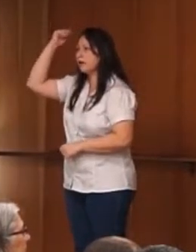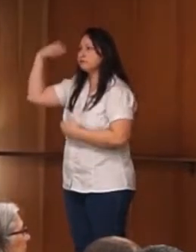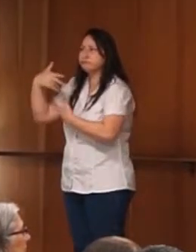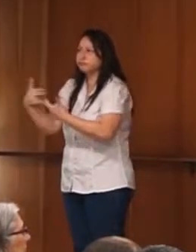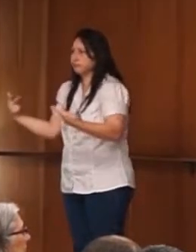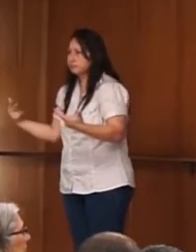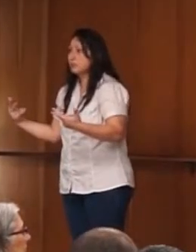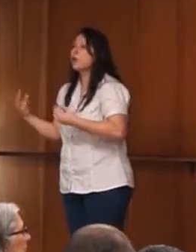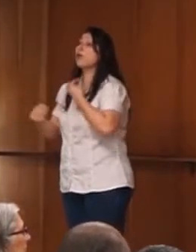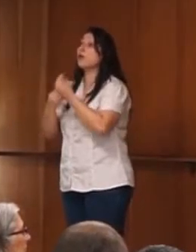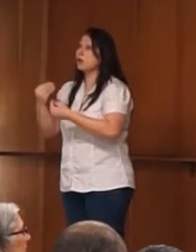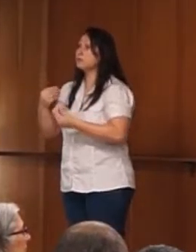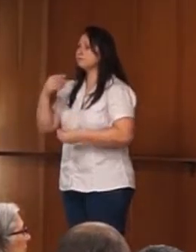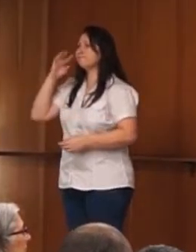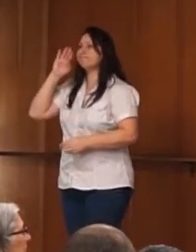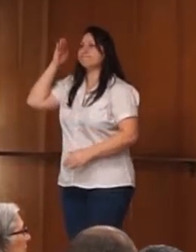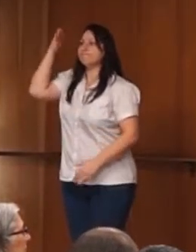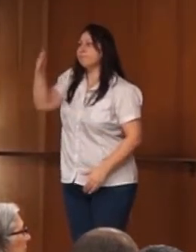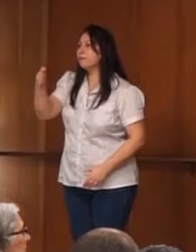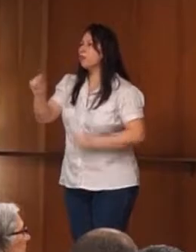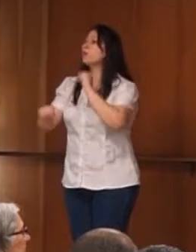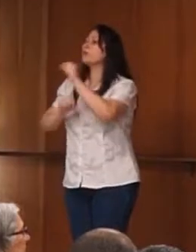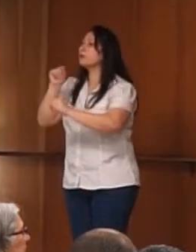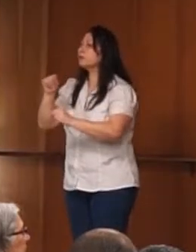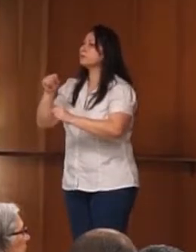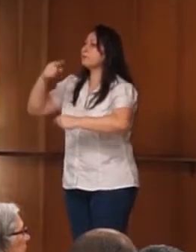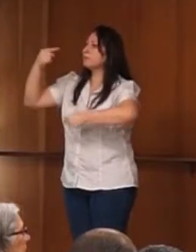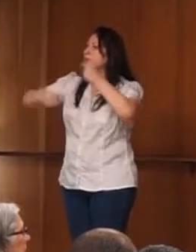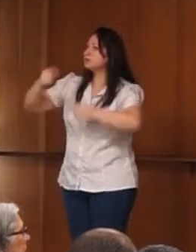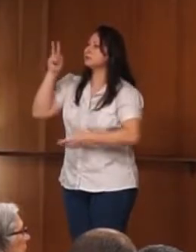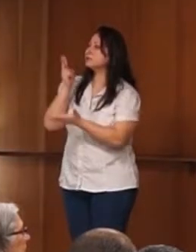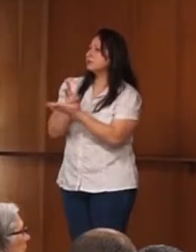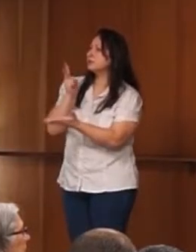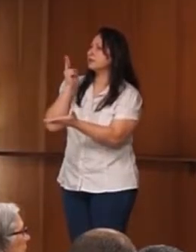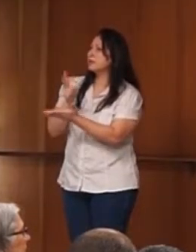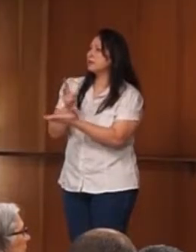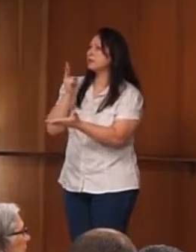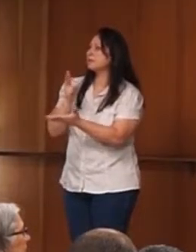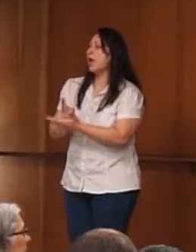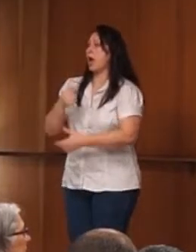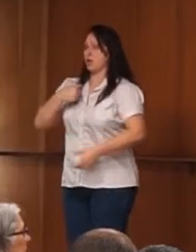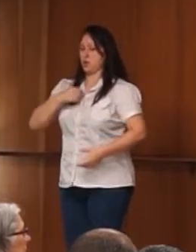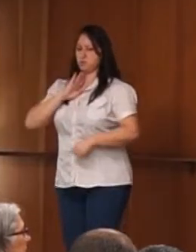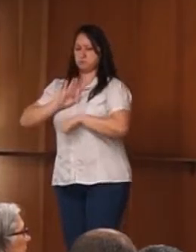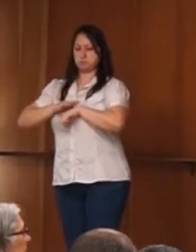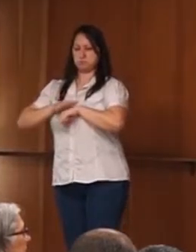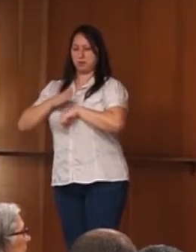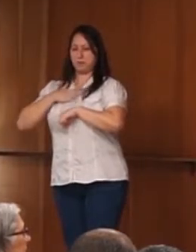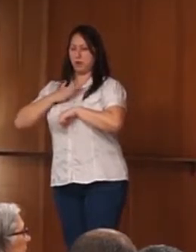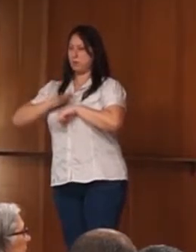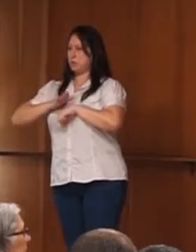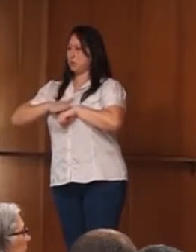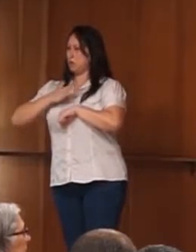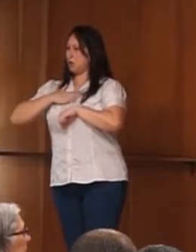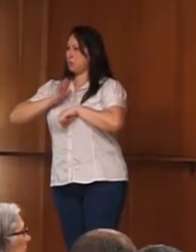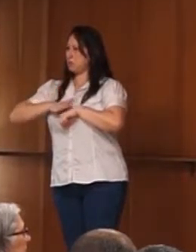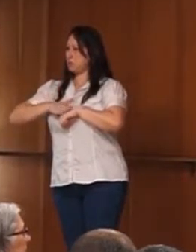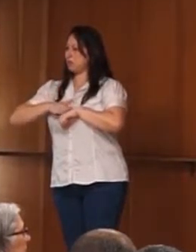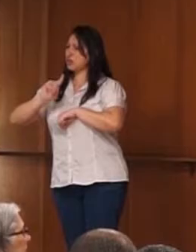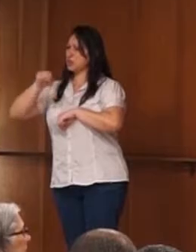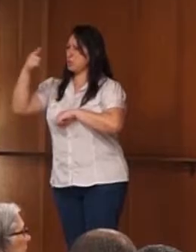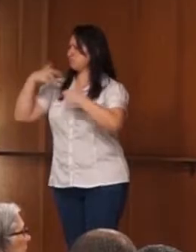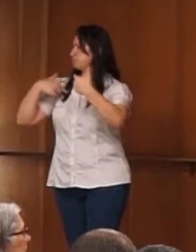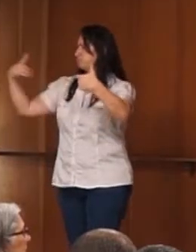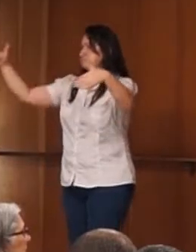antenadas numa política, sempre, de que farinha pouca, meu pirão primeiro. E a ação afirmativa